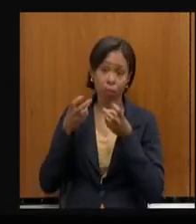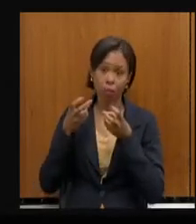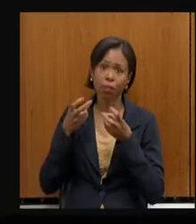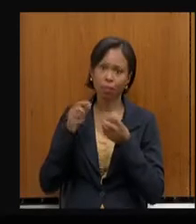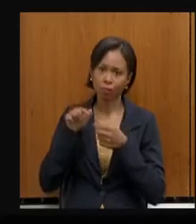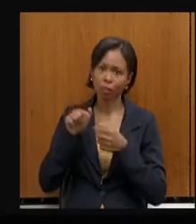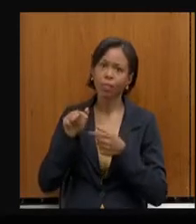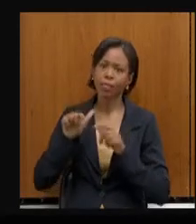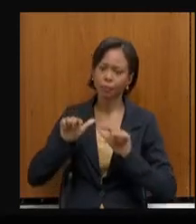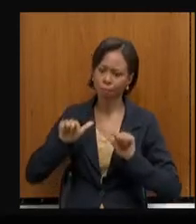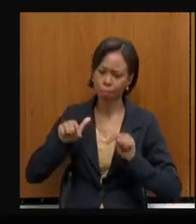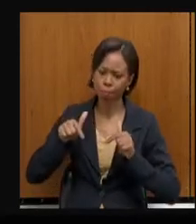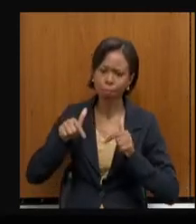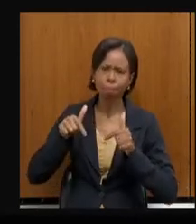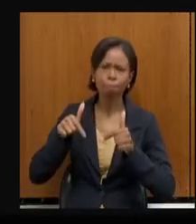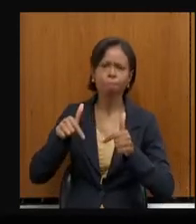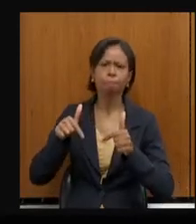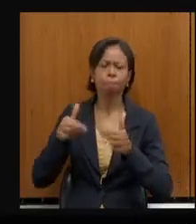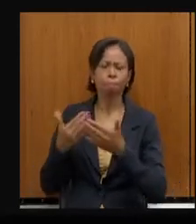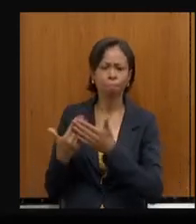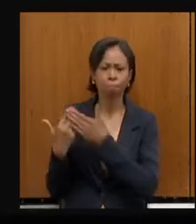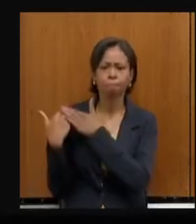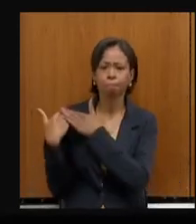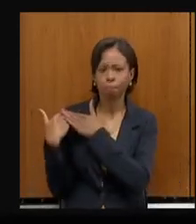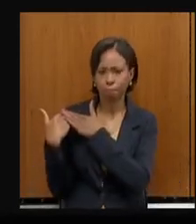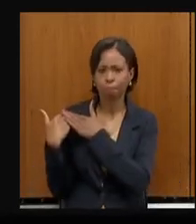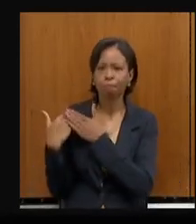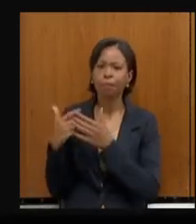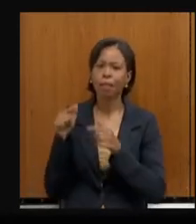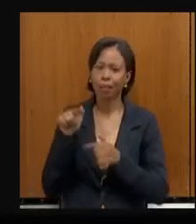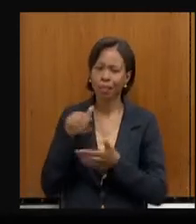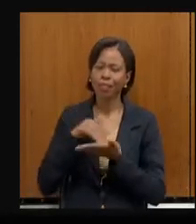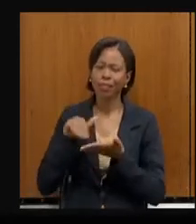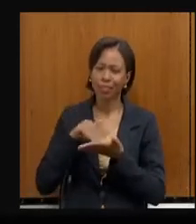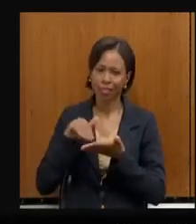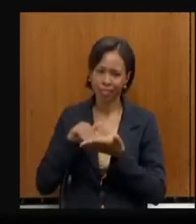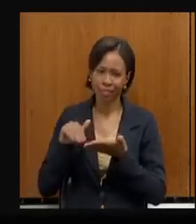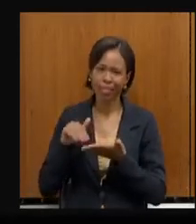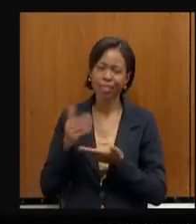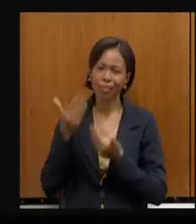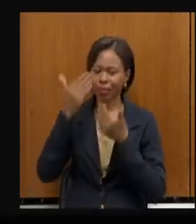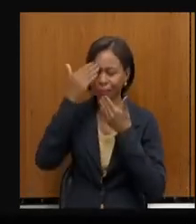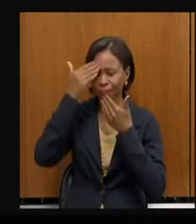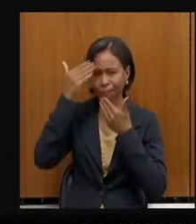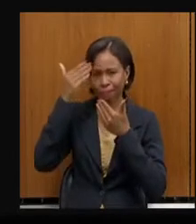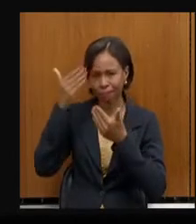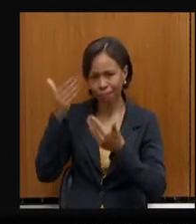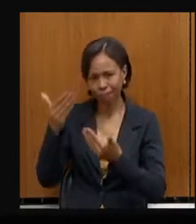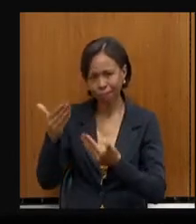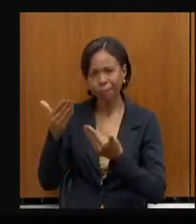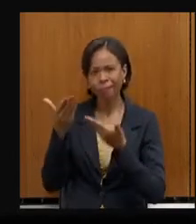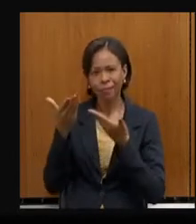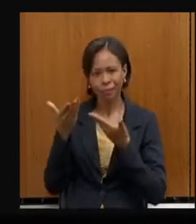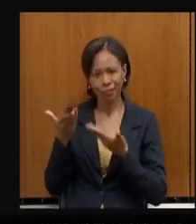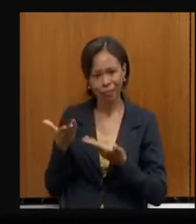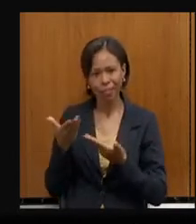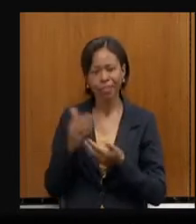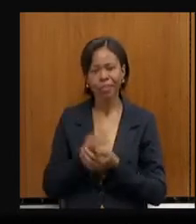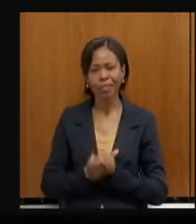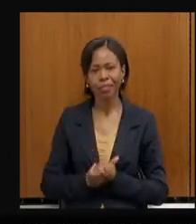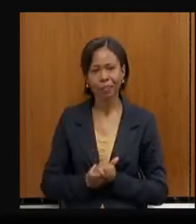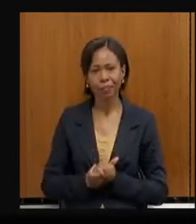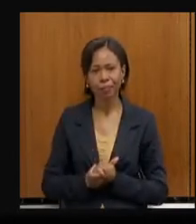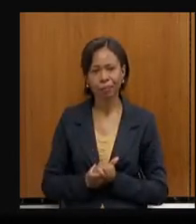seu envolvimento e o seu comprometimento com a quarta nós temos muito que agradecer e agradecer o clube EA